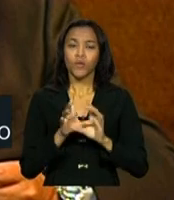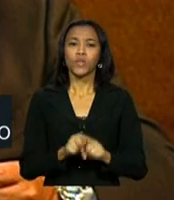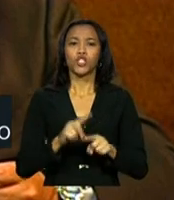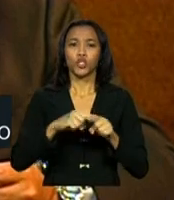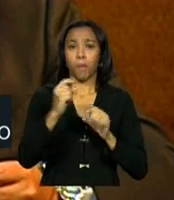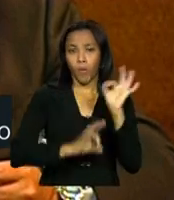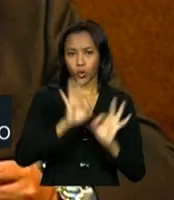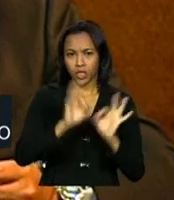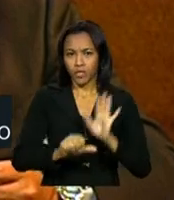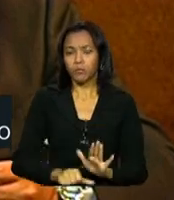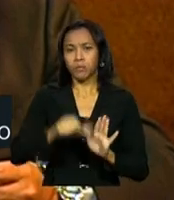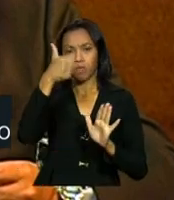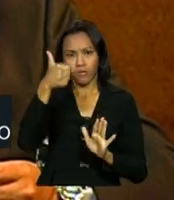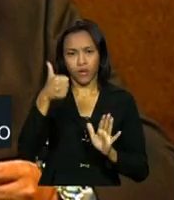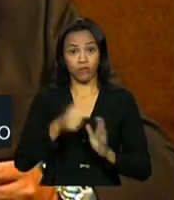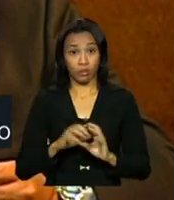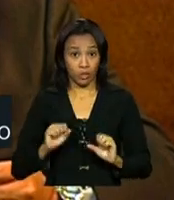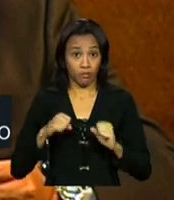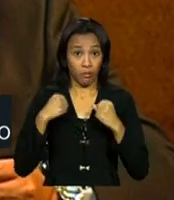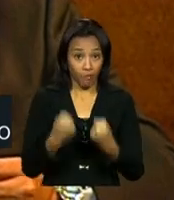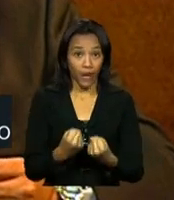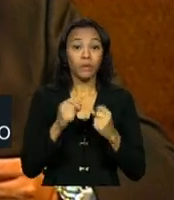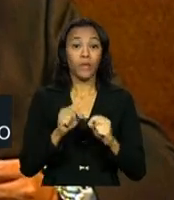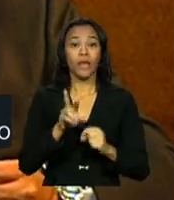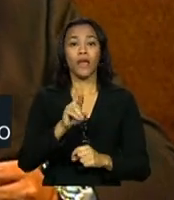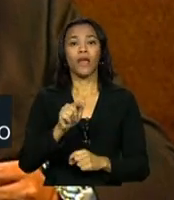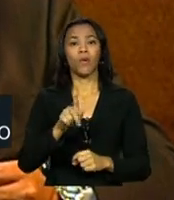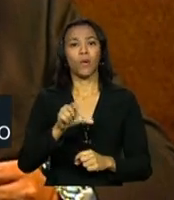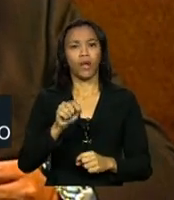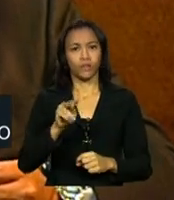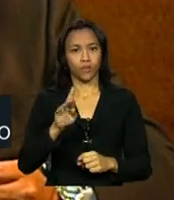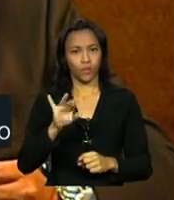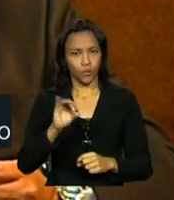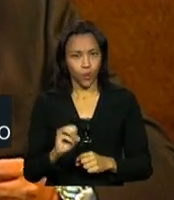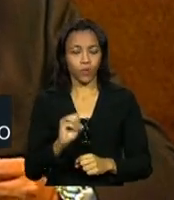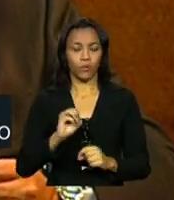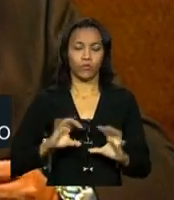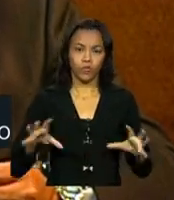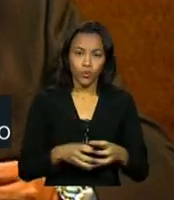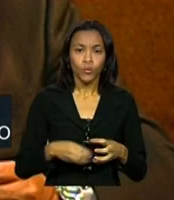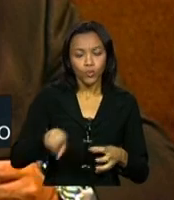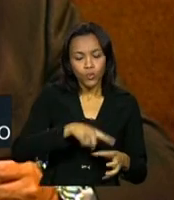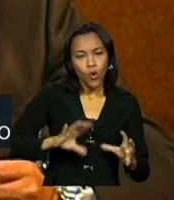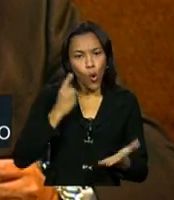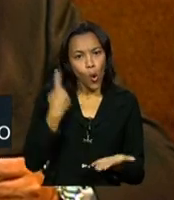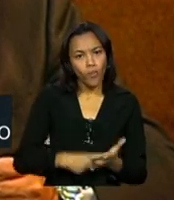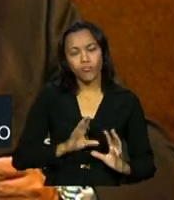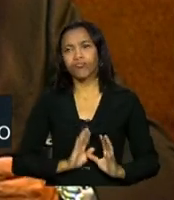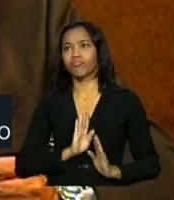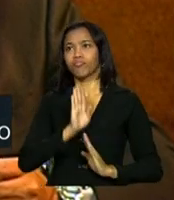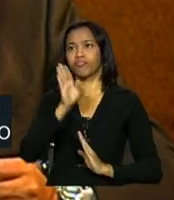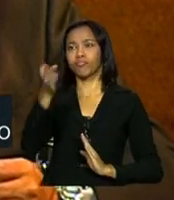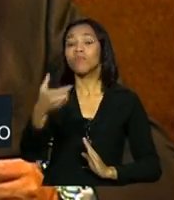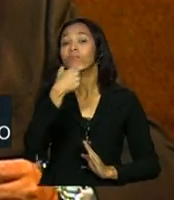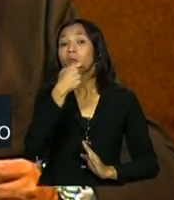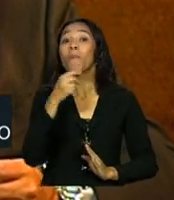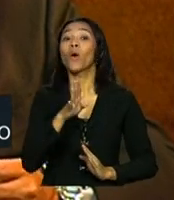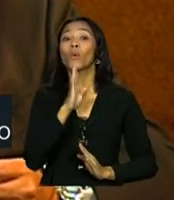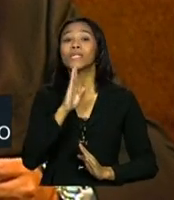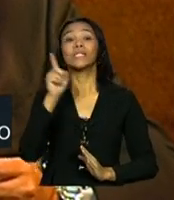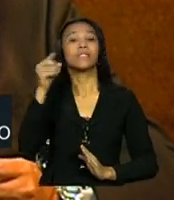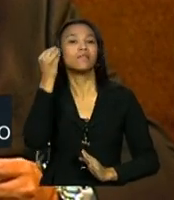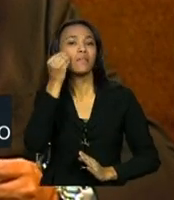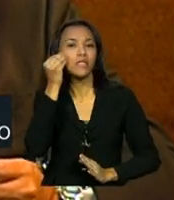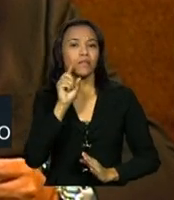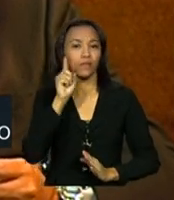piloto de análise de impacto regulatório para conhecer Nossa experiência pode aprender na